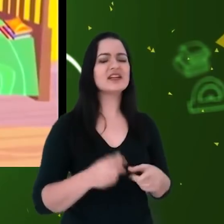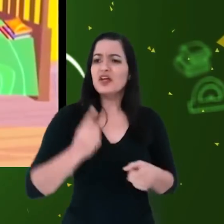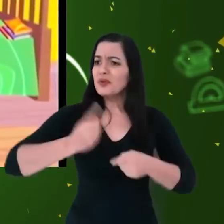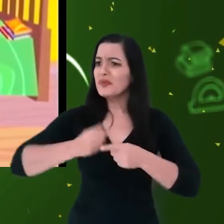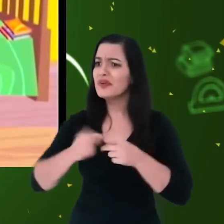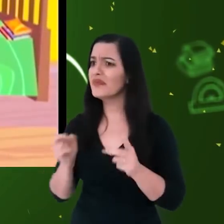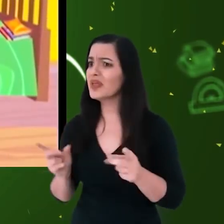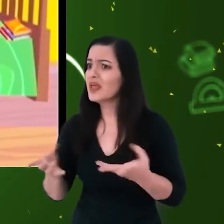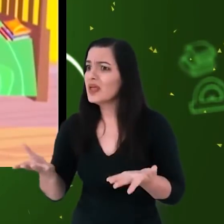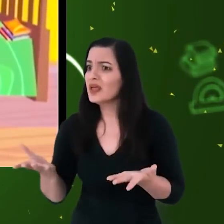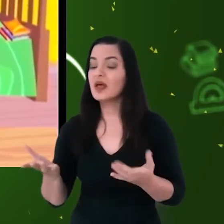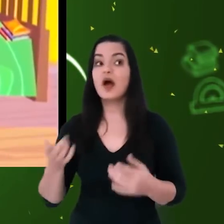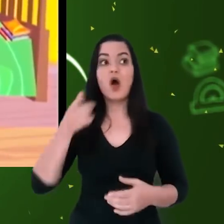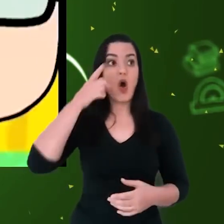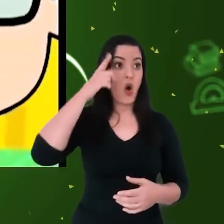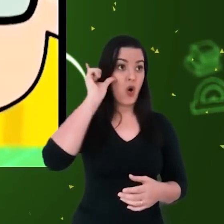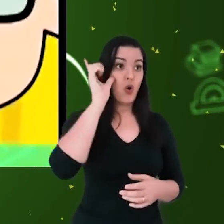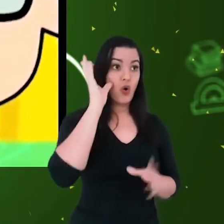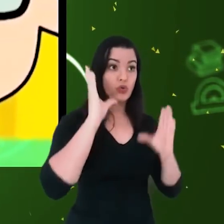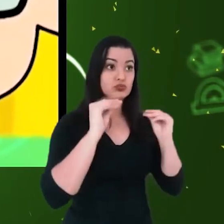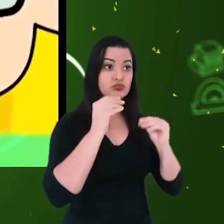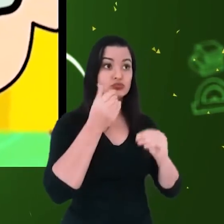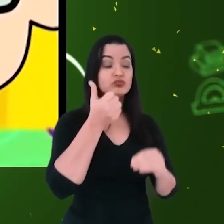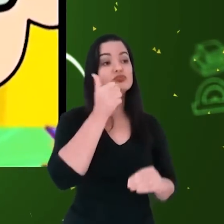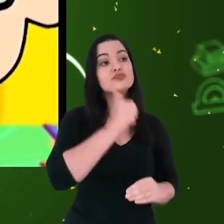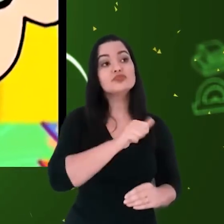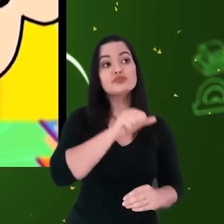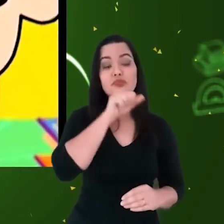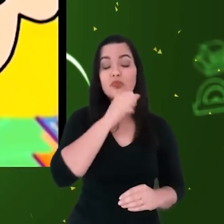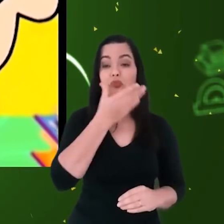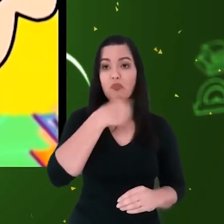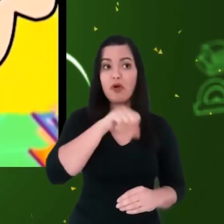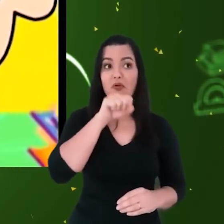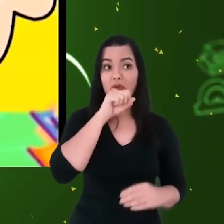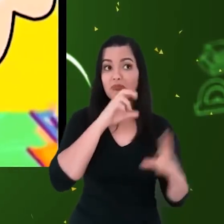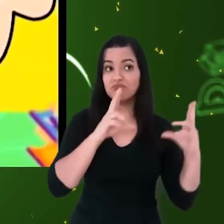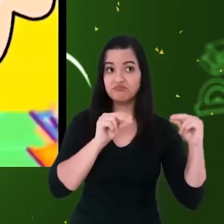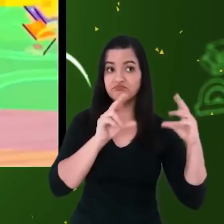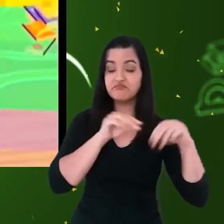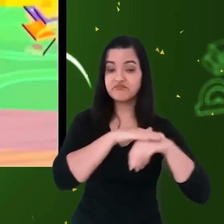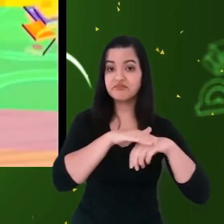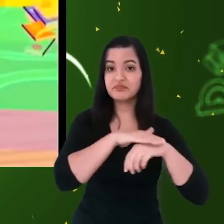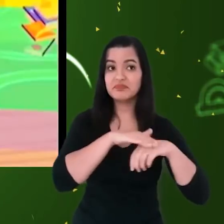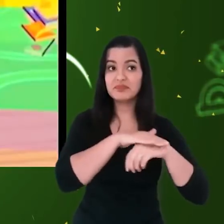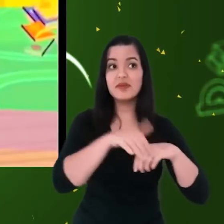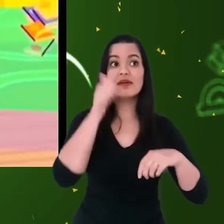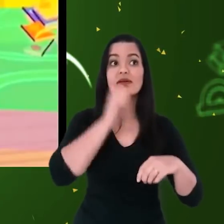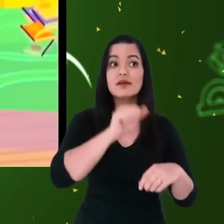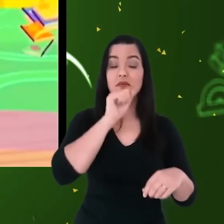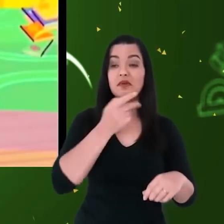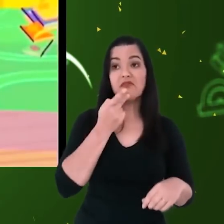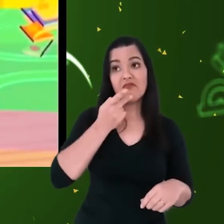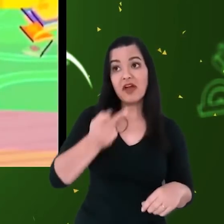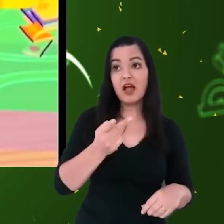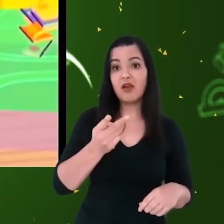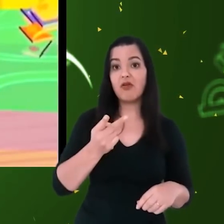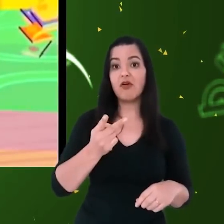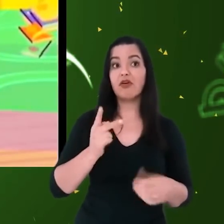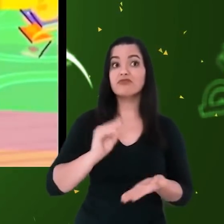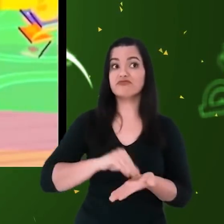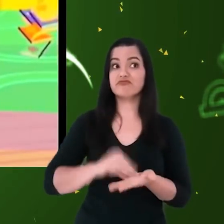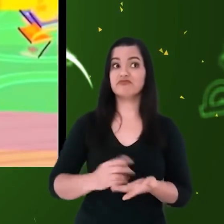quê? Porque ontem de noite eu ouvi o papai e a mamãe conversando e a mamãe disse que a gente tava